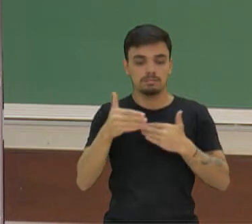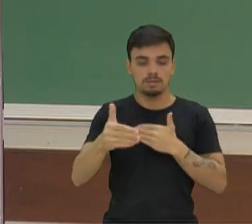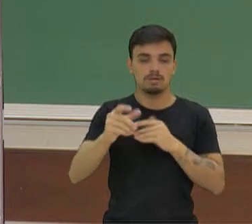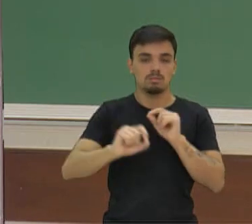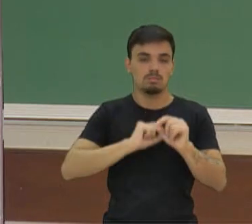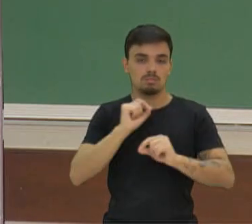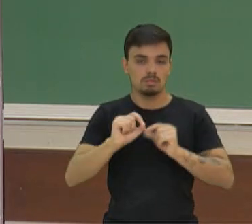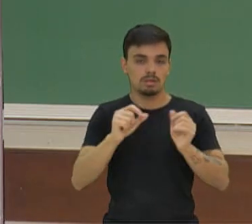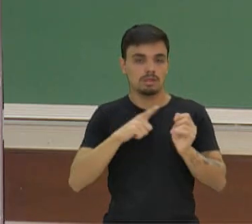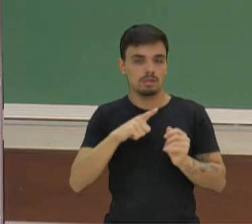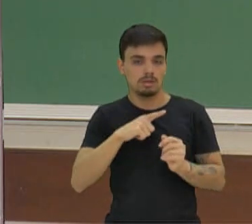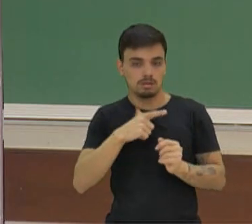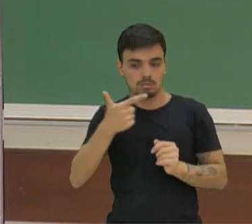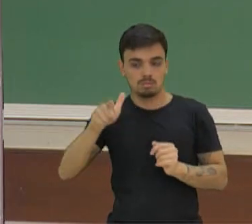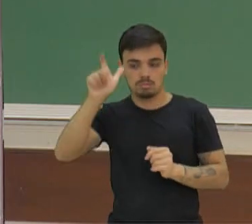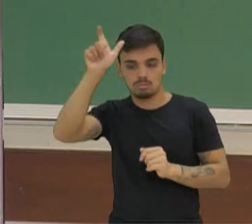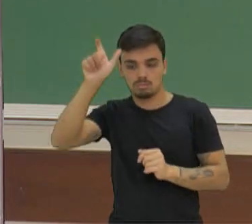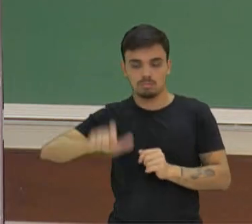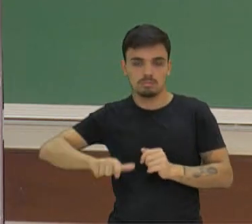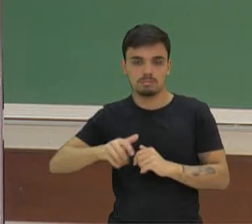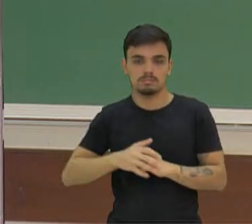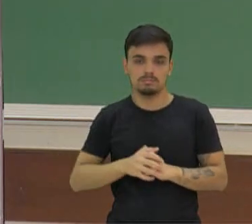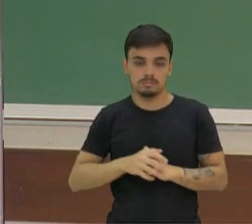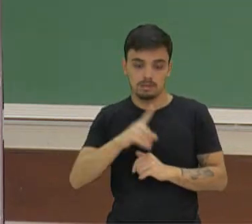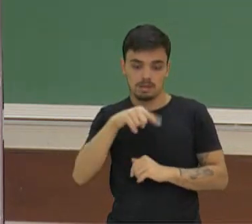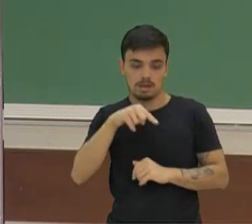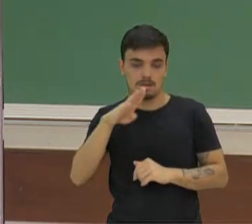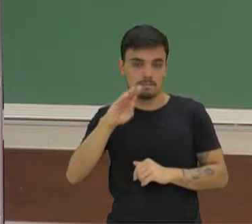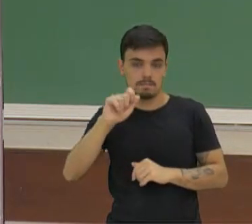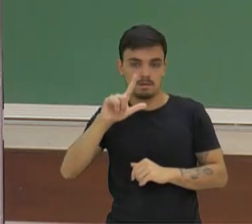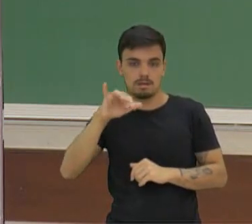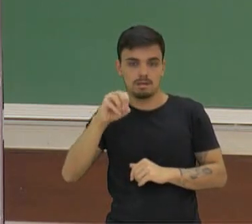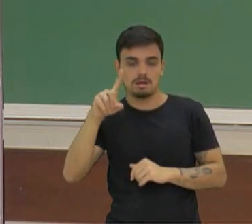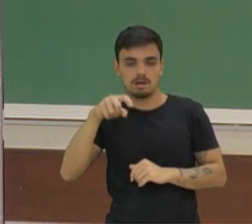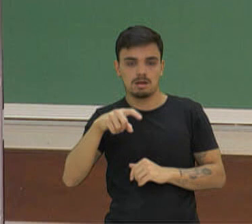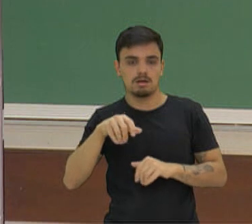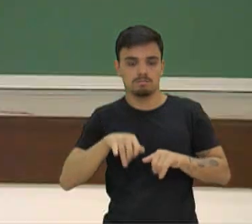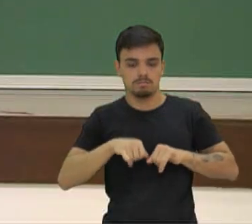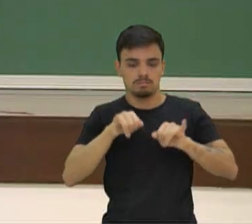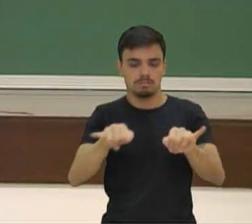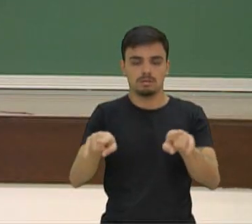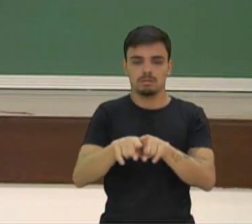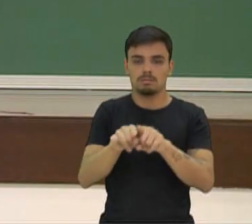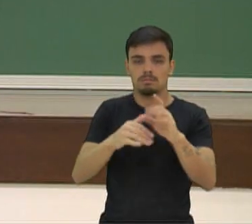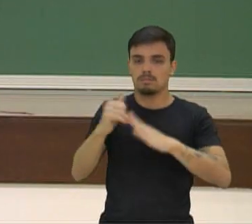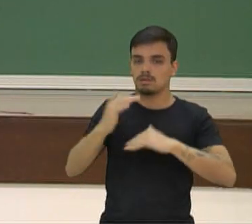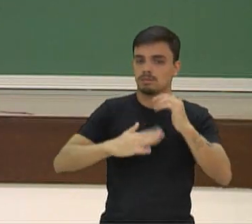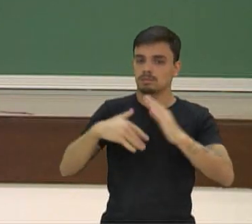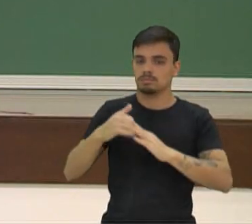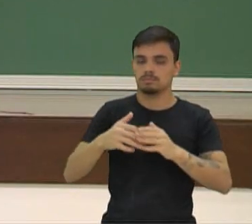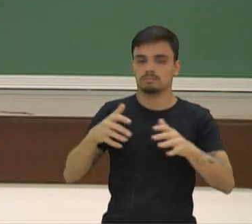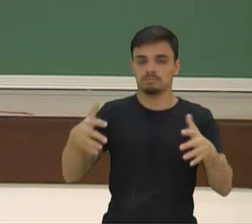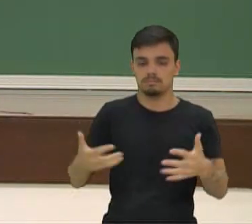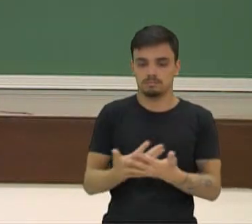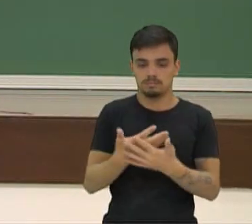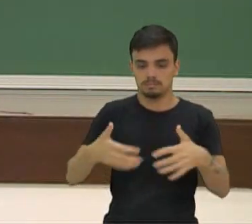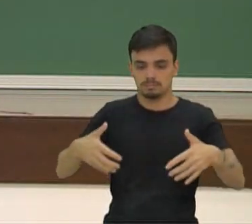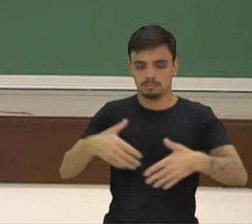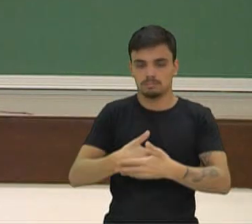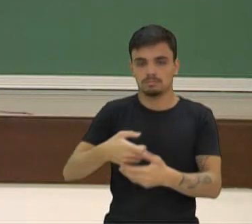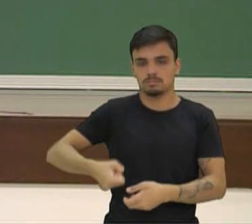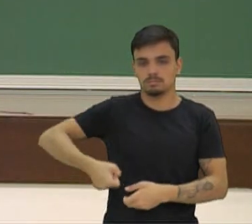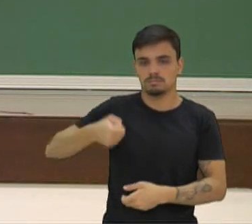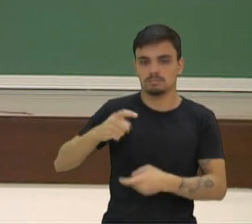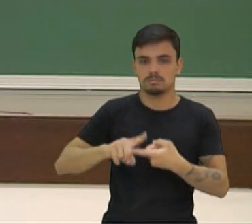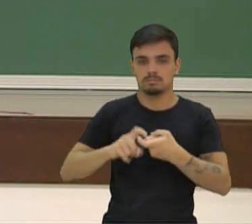líder balaio, comerciante e fabricante de cestos, tivemos um outro líder muito importante, tá? Que está